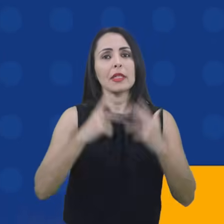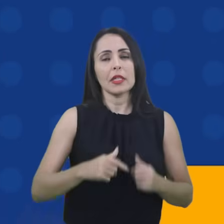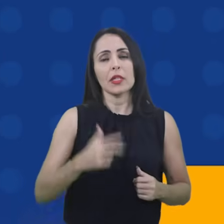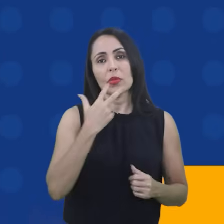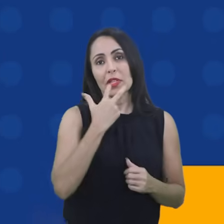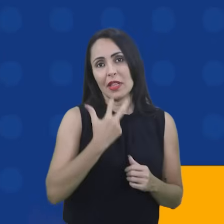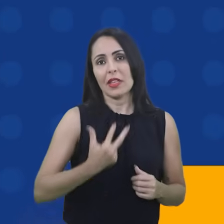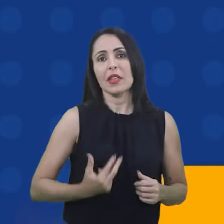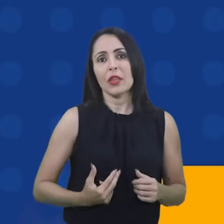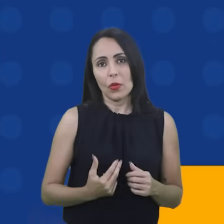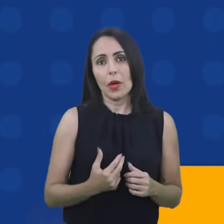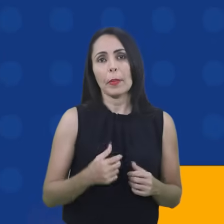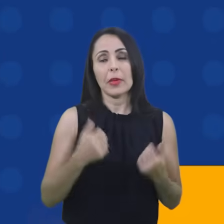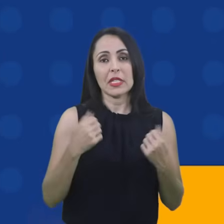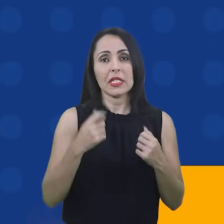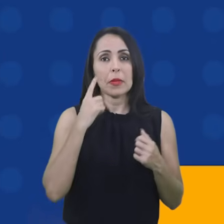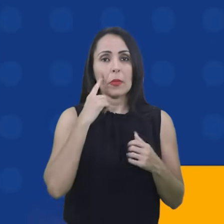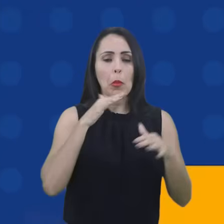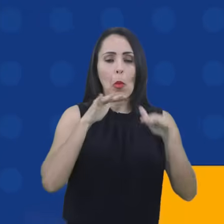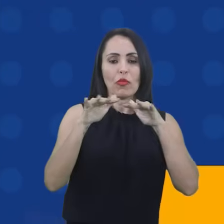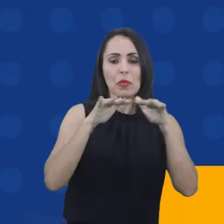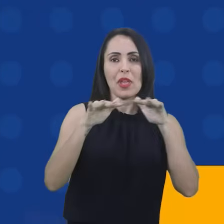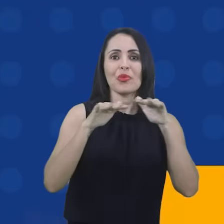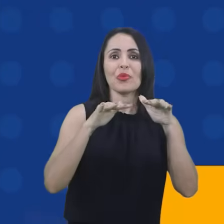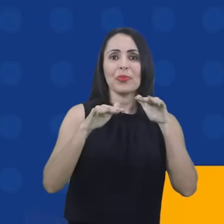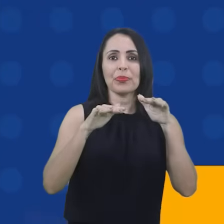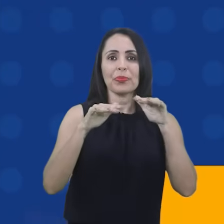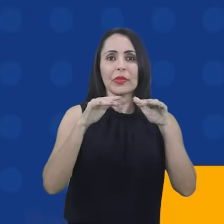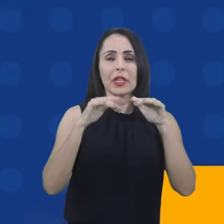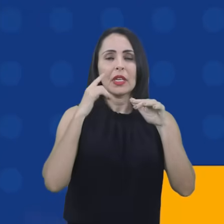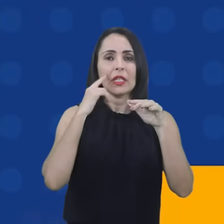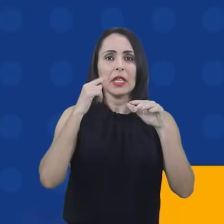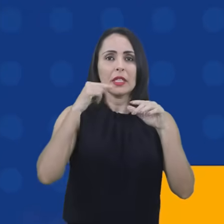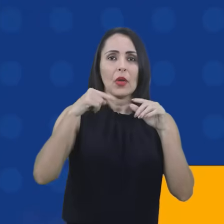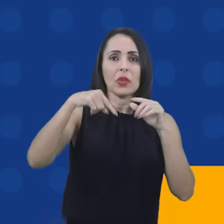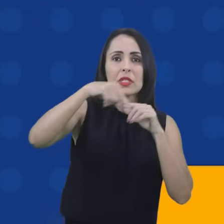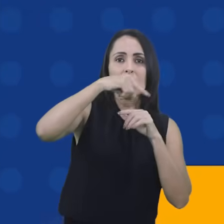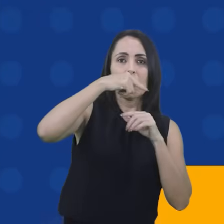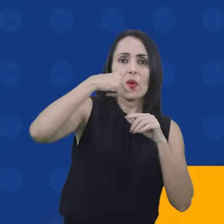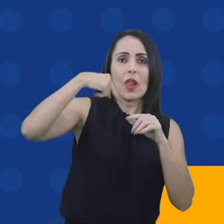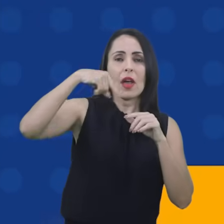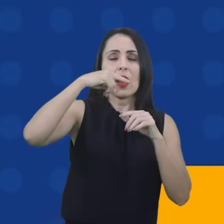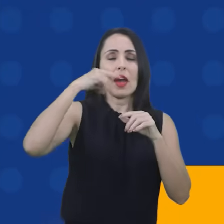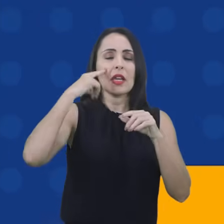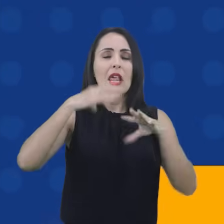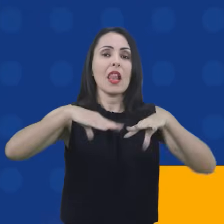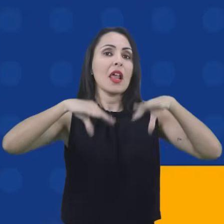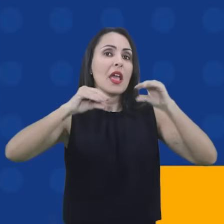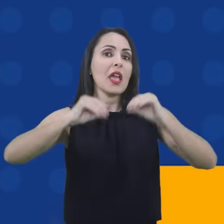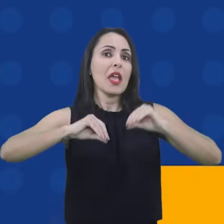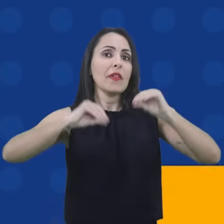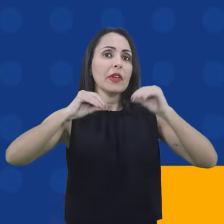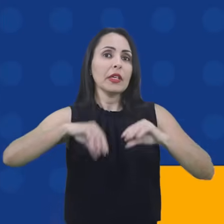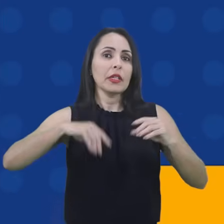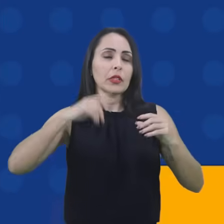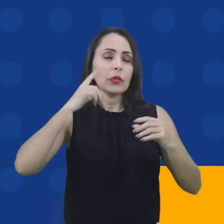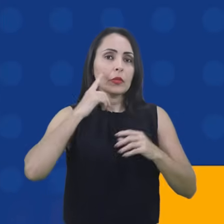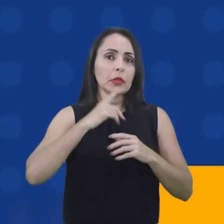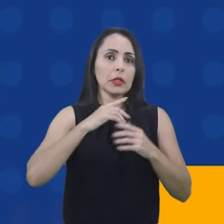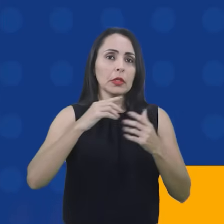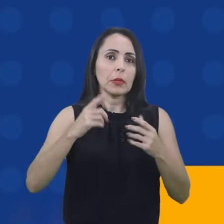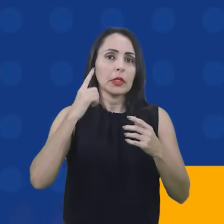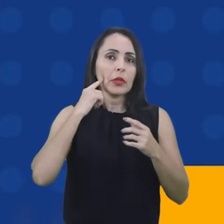né? Essa higienização ela deve ser feita com movimentos circulares, leves, e ao final você sempre puxar do